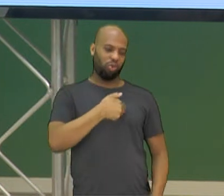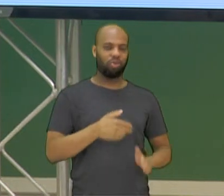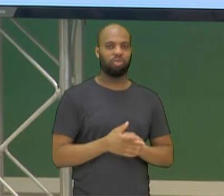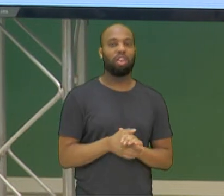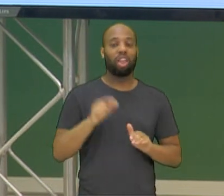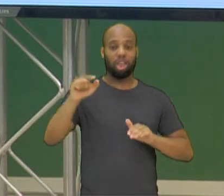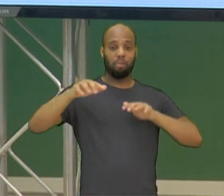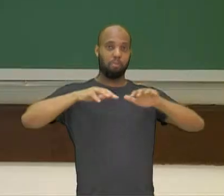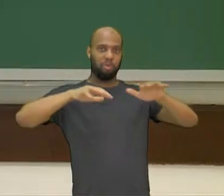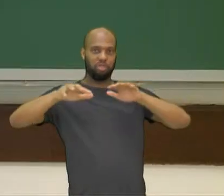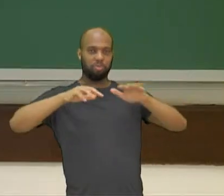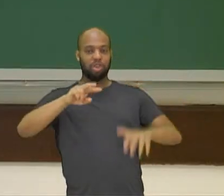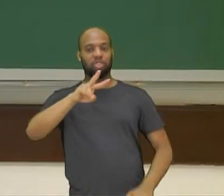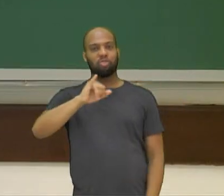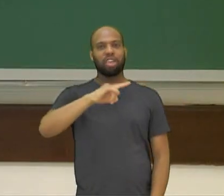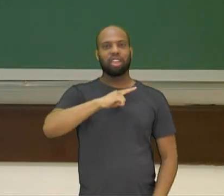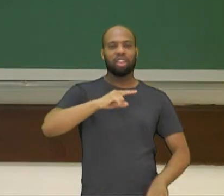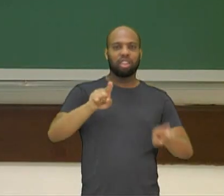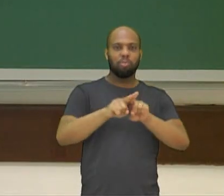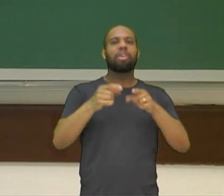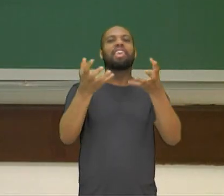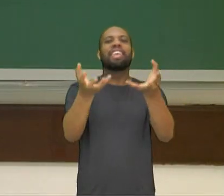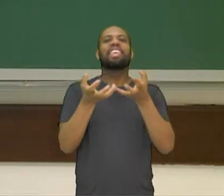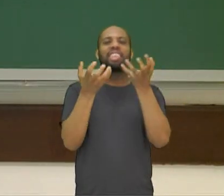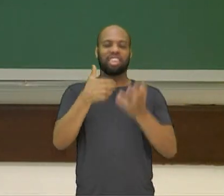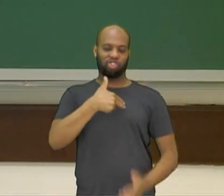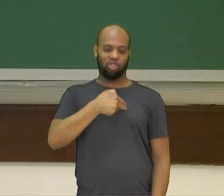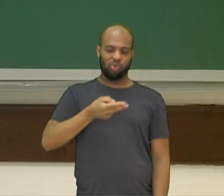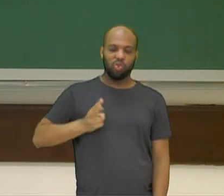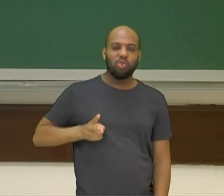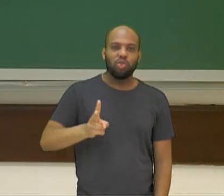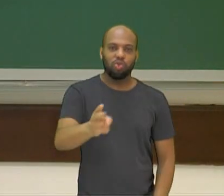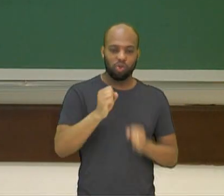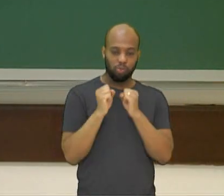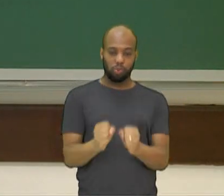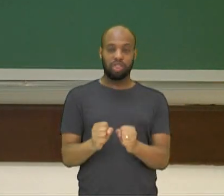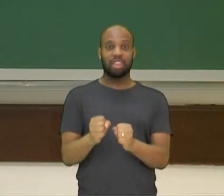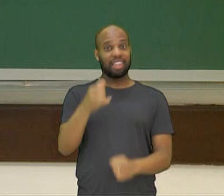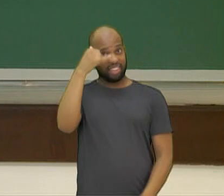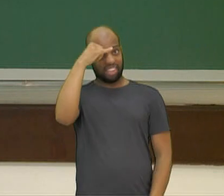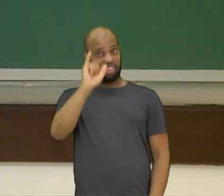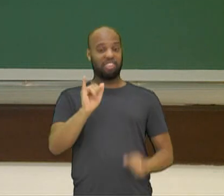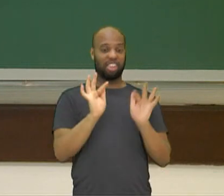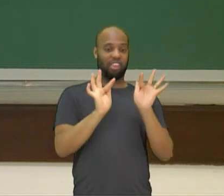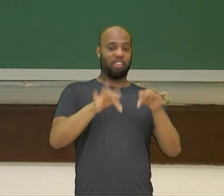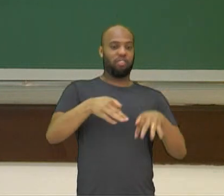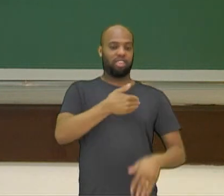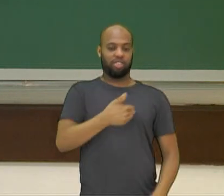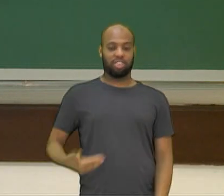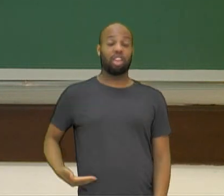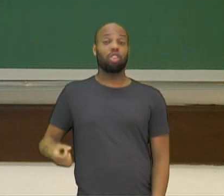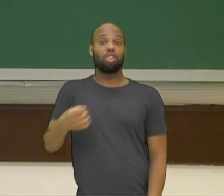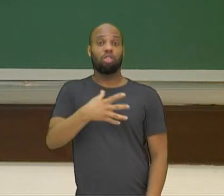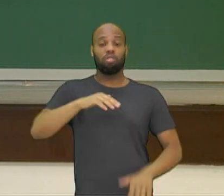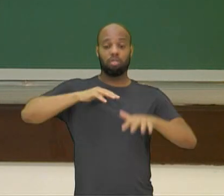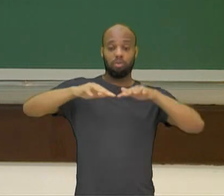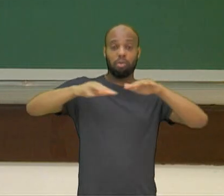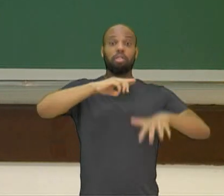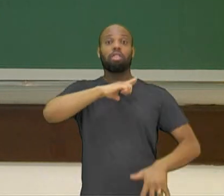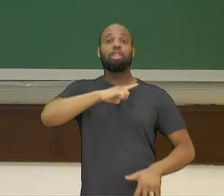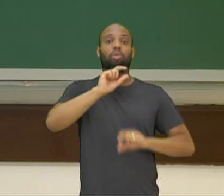é o movimento que a gente vai ter de Queremos Getúlio Vargas, para evitar o fim do Estado Novo, que vai ser um